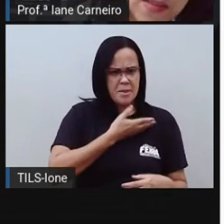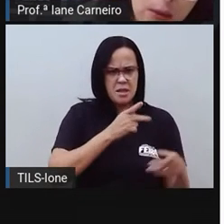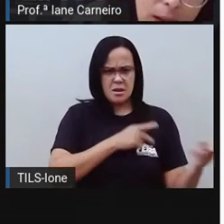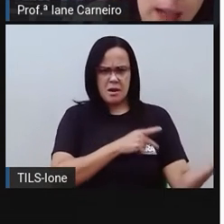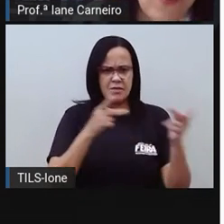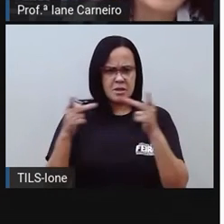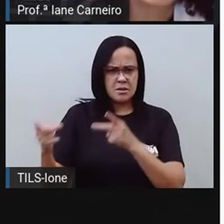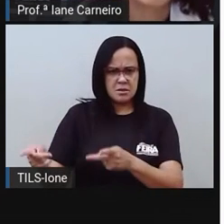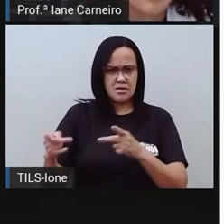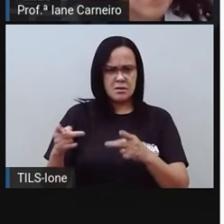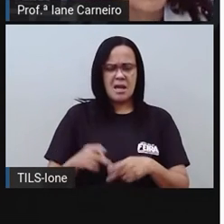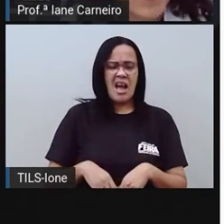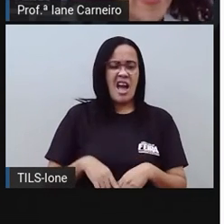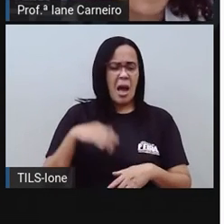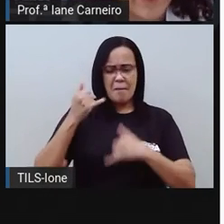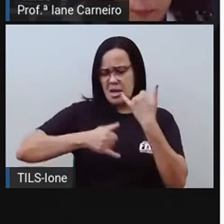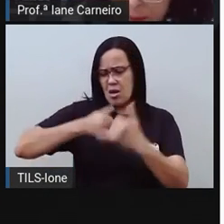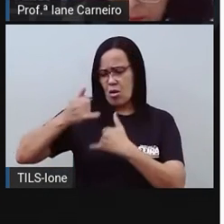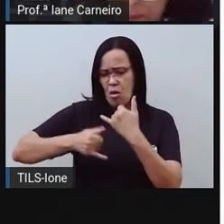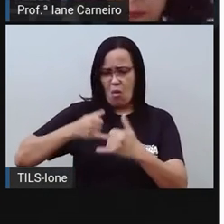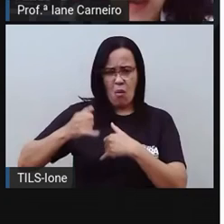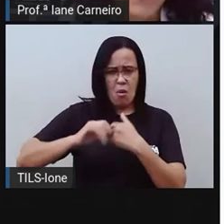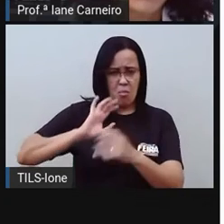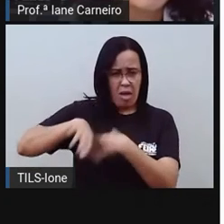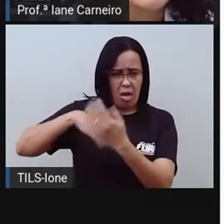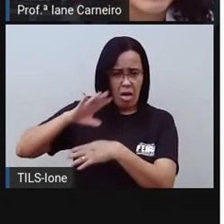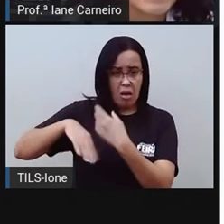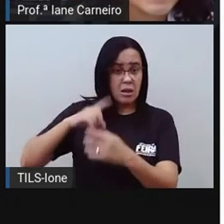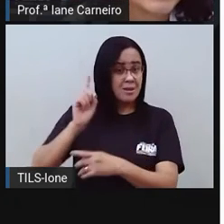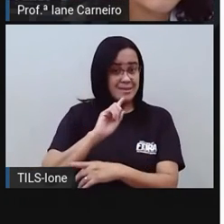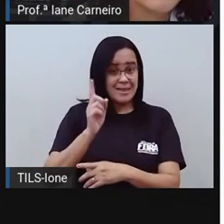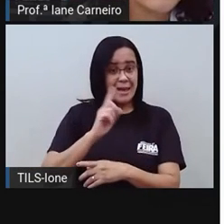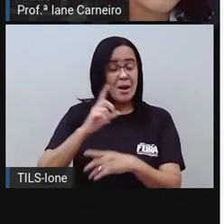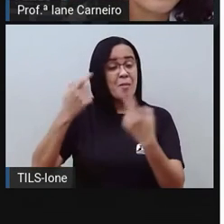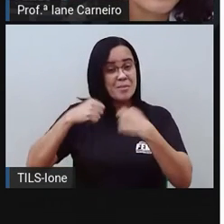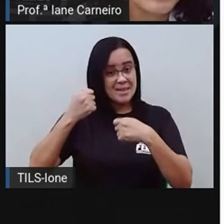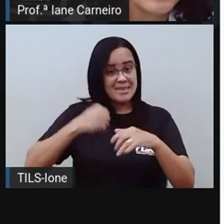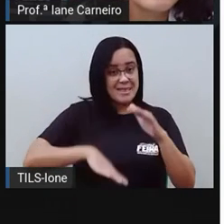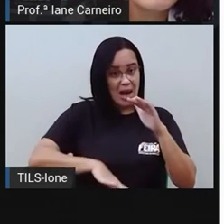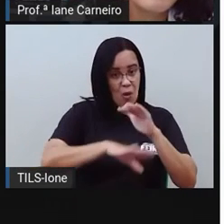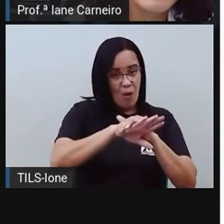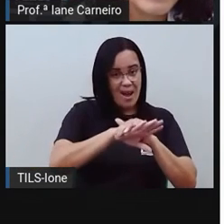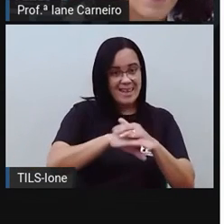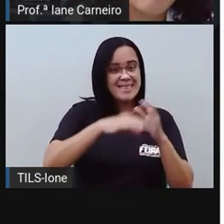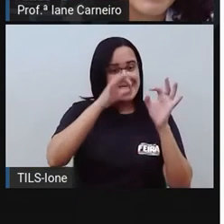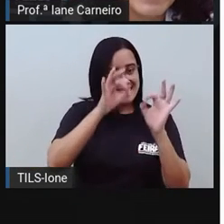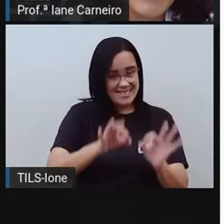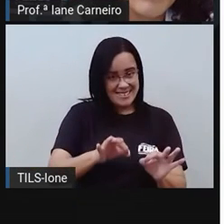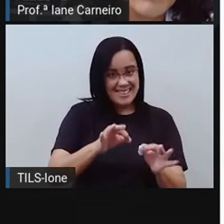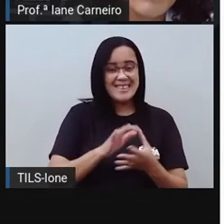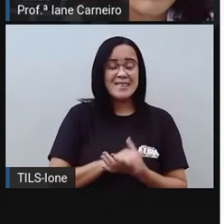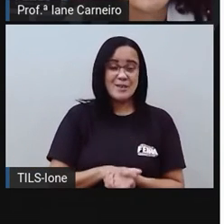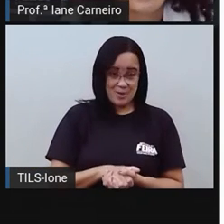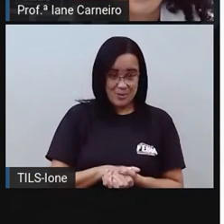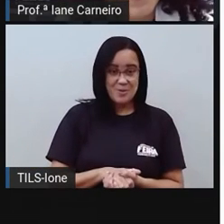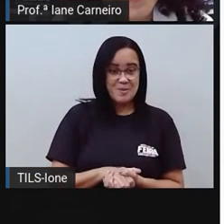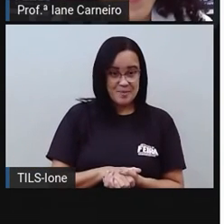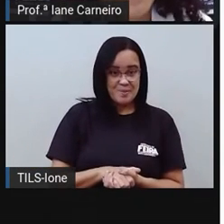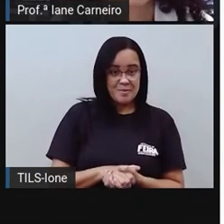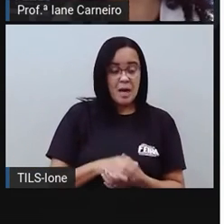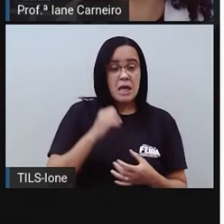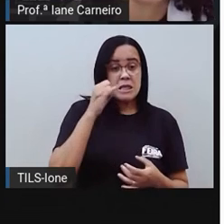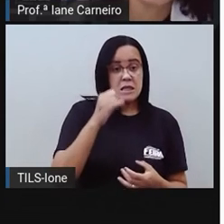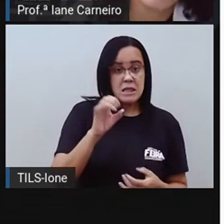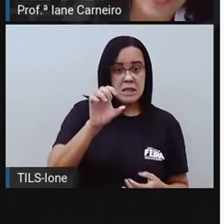você precisa guardar no mesmo lugar, tá bom? Outra regra. Se você abriu, você